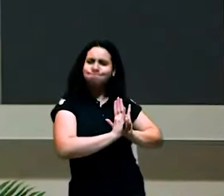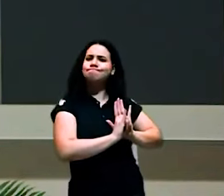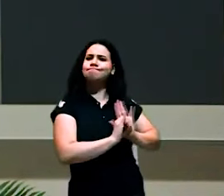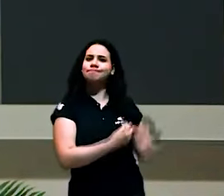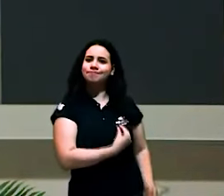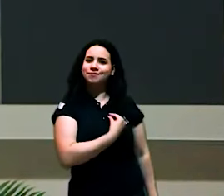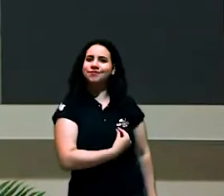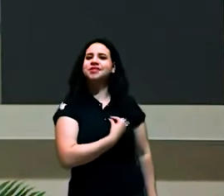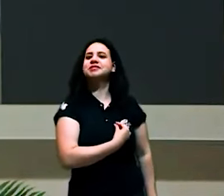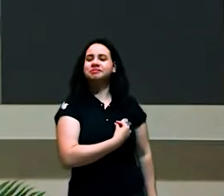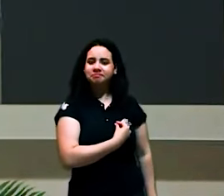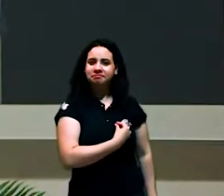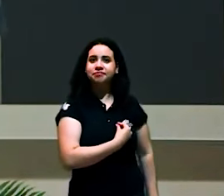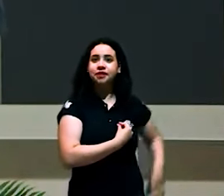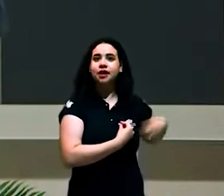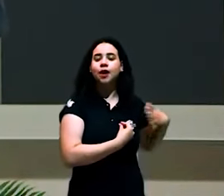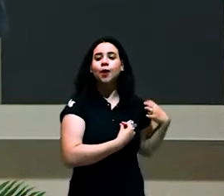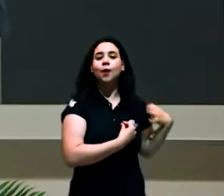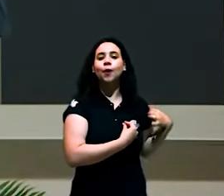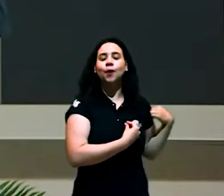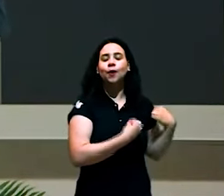que age através de ti.